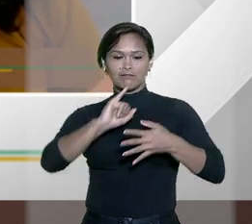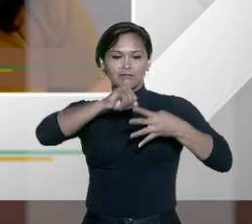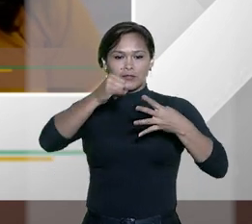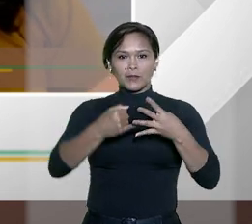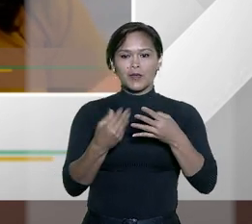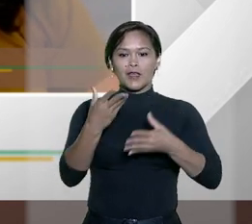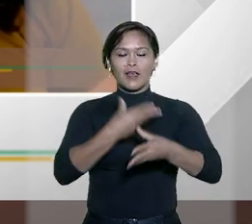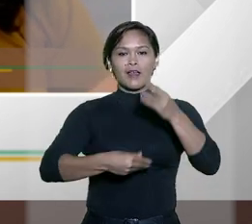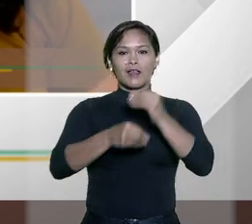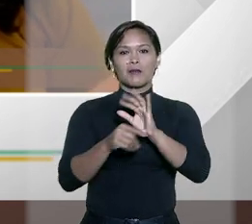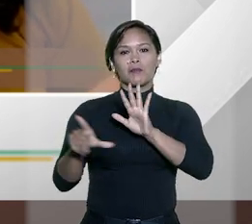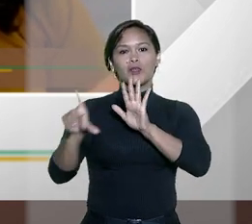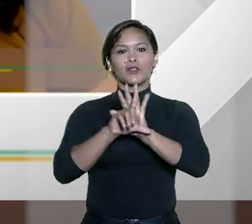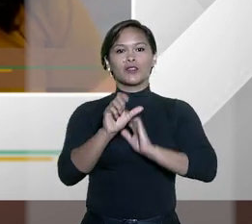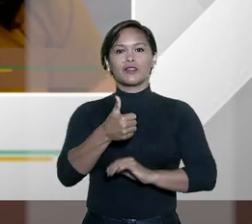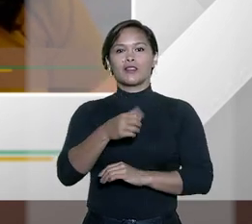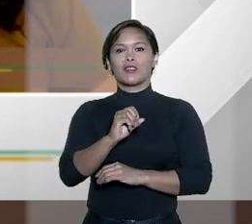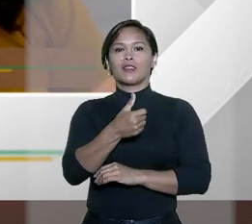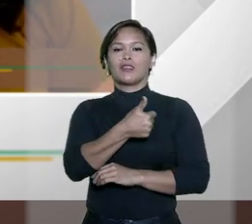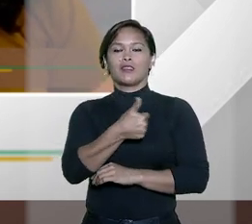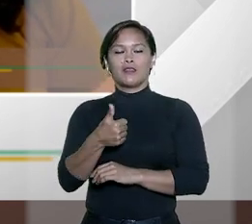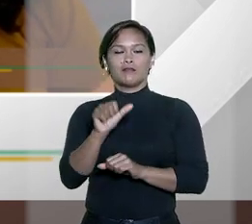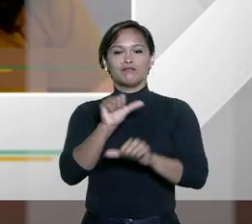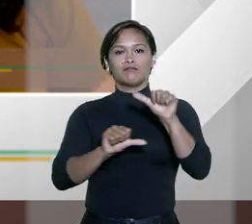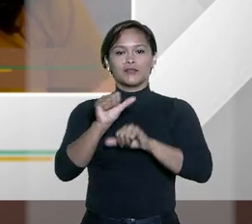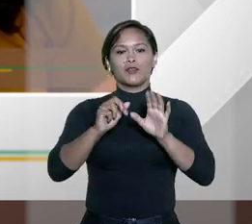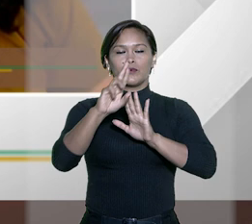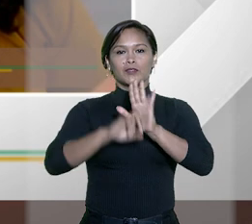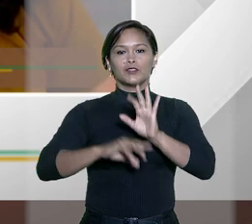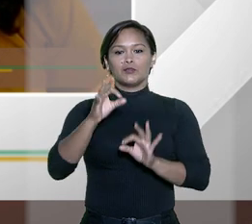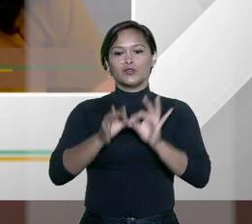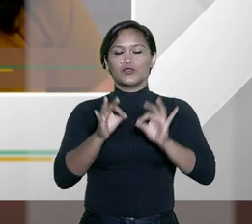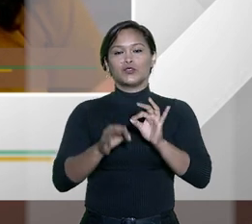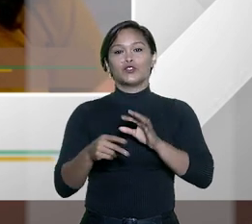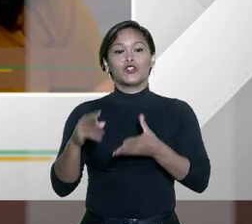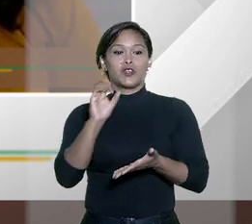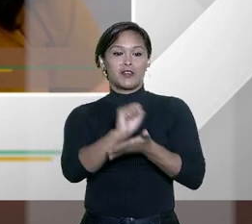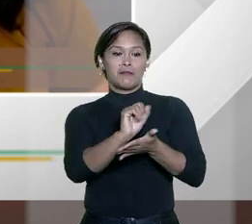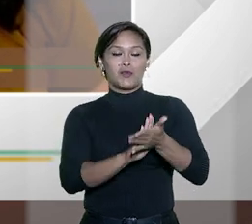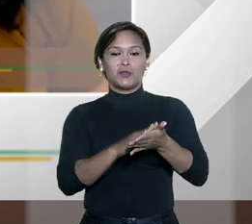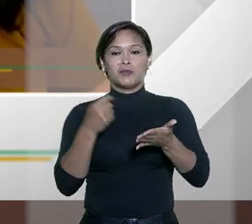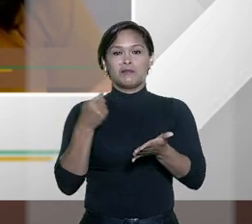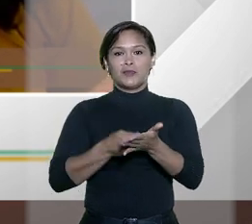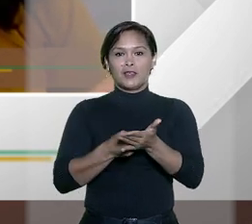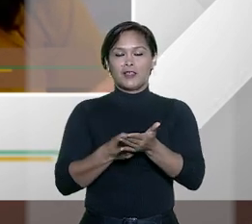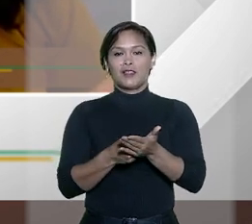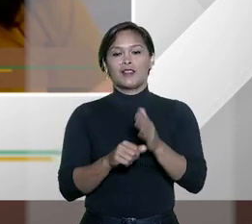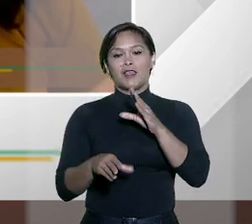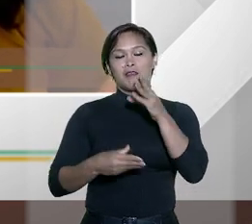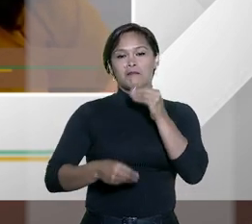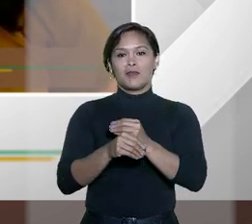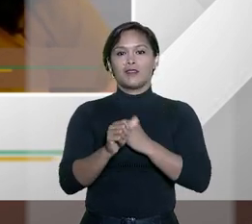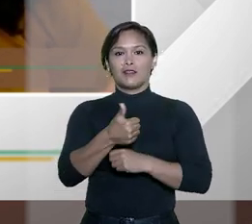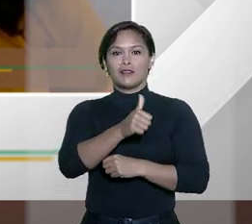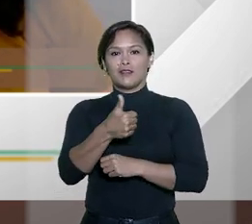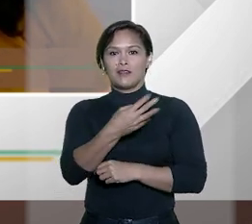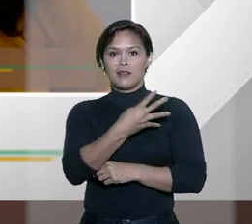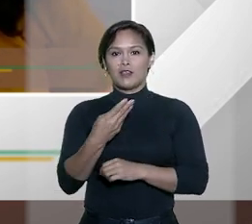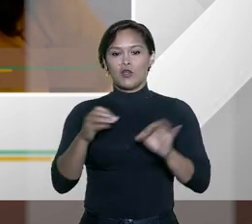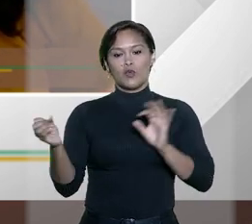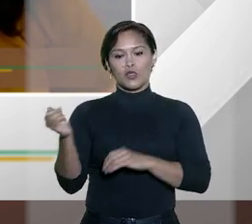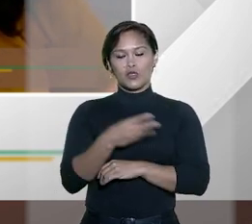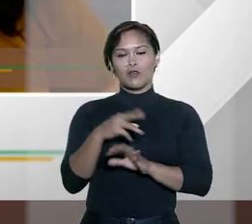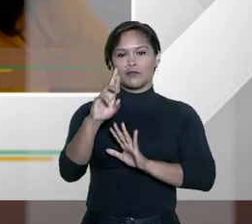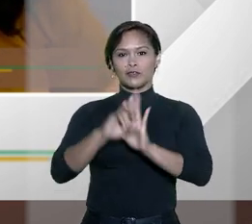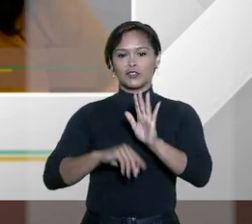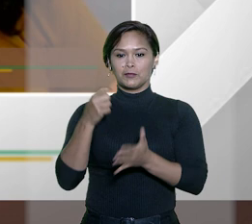também a emenda constitucional 113, que altera o regime jurídico dos precatórios, e a emenda 114, que estabelece o novo